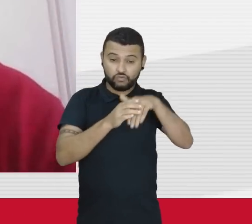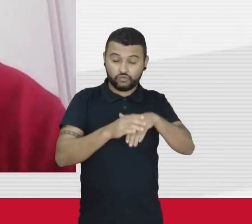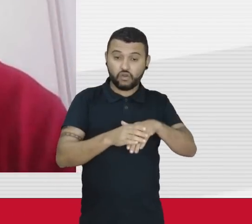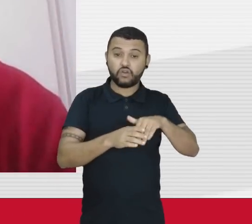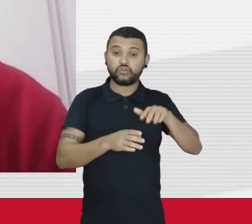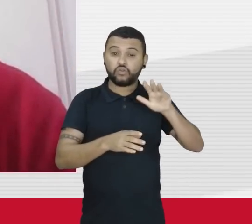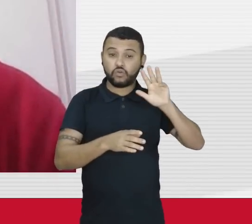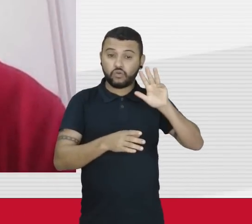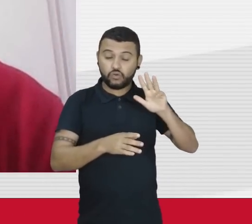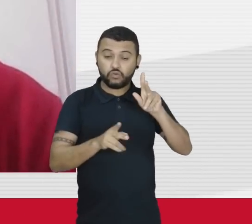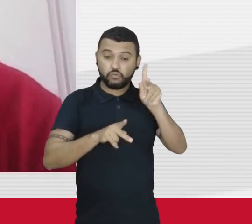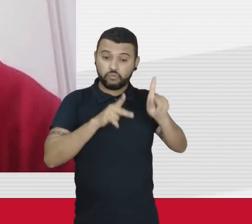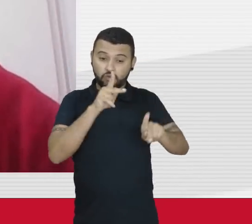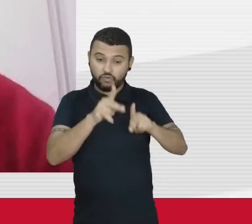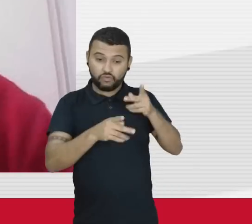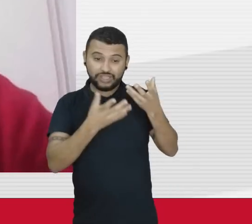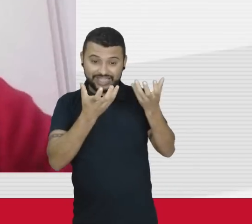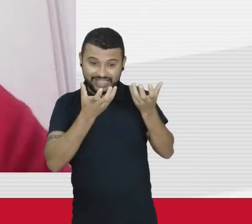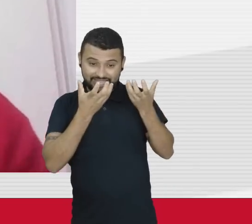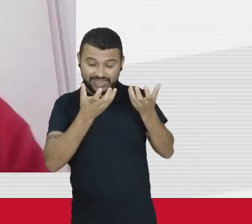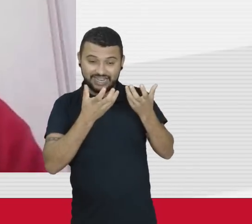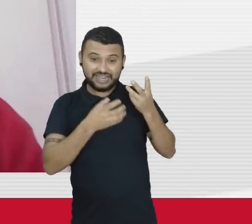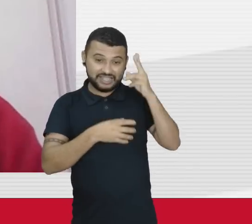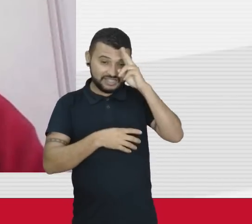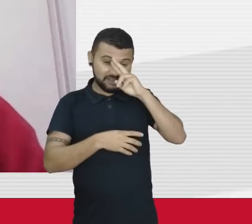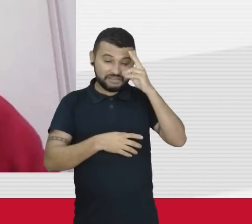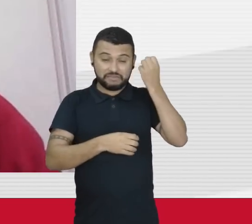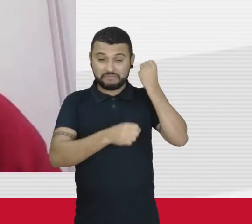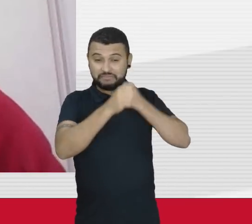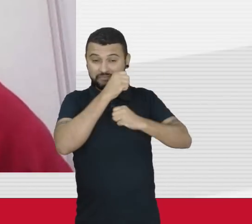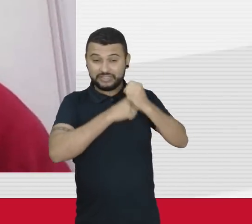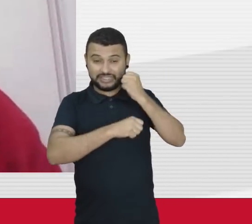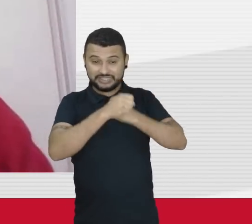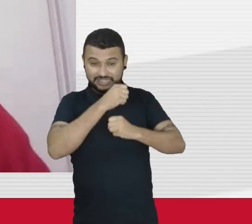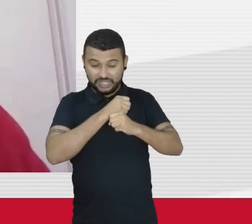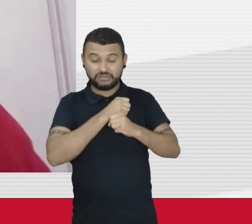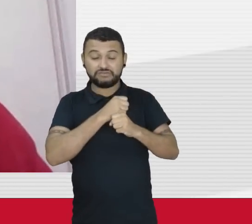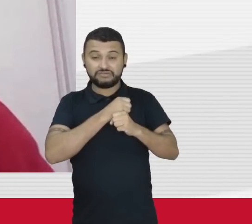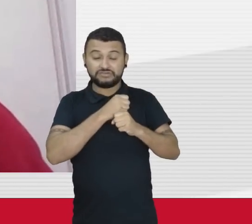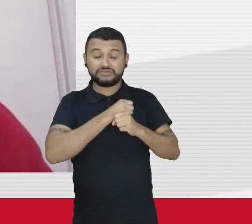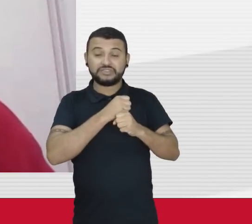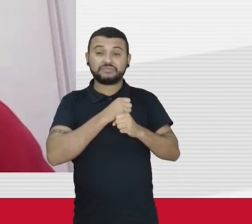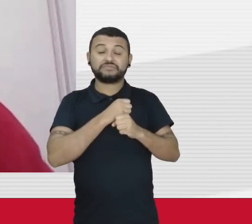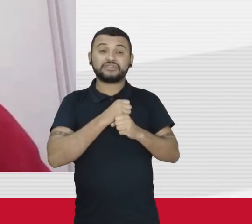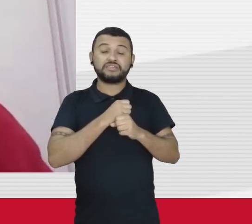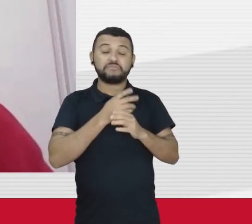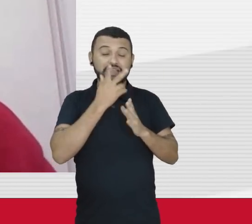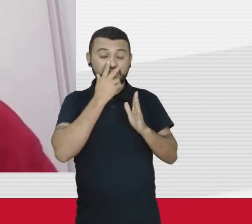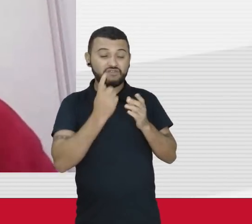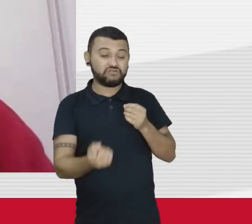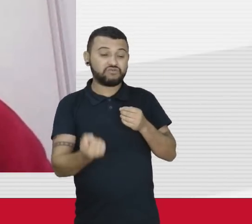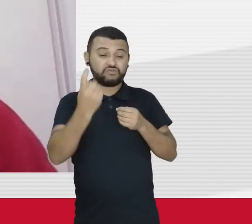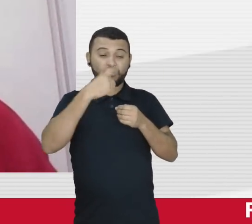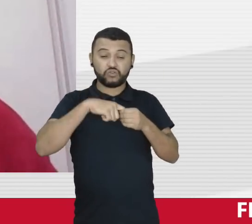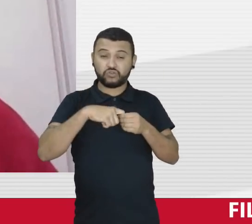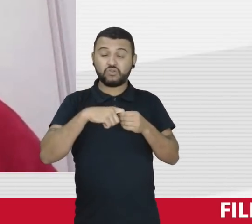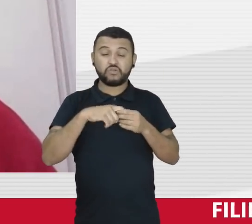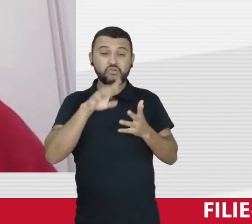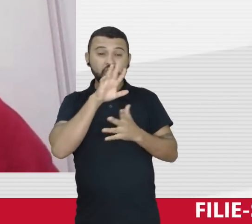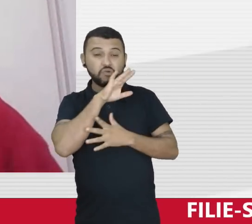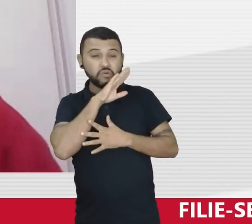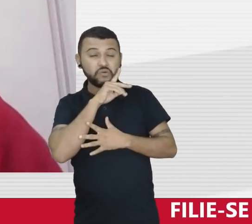do povo brasileiro, e uma agenda profundamente regressiva nos